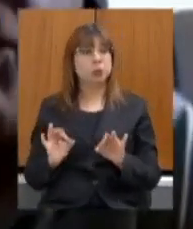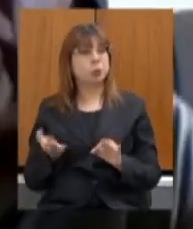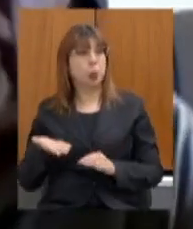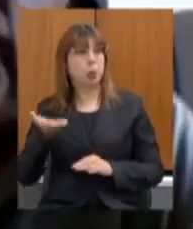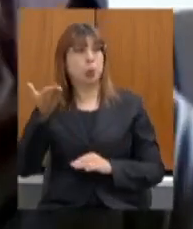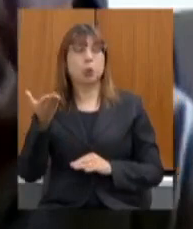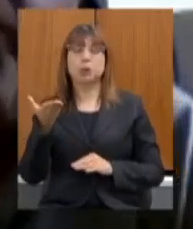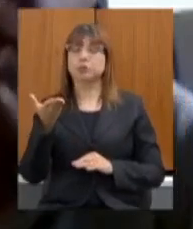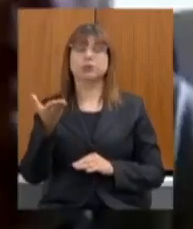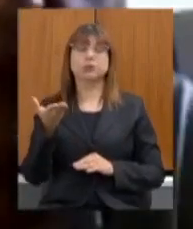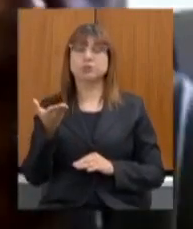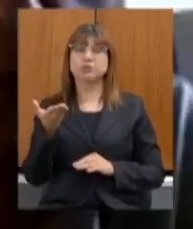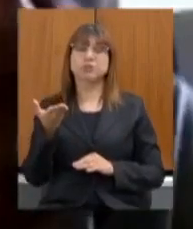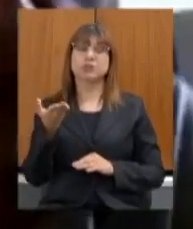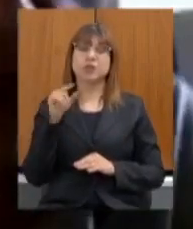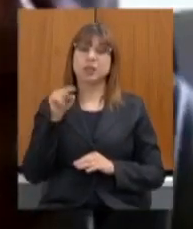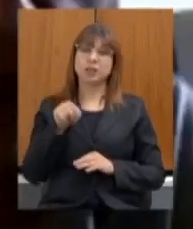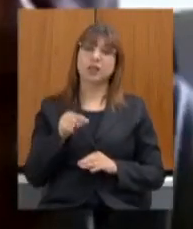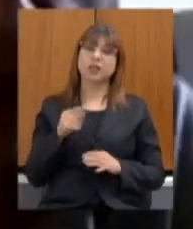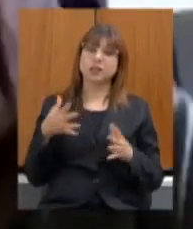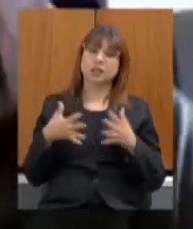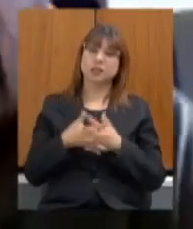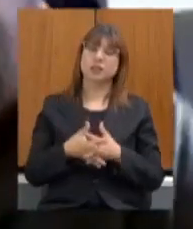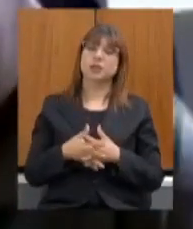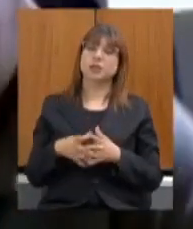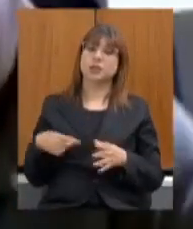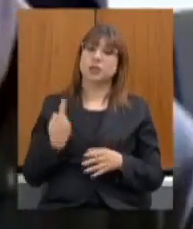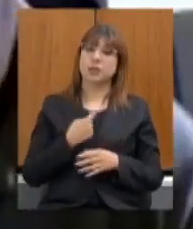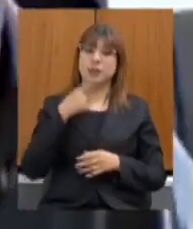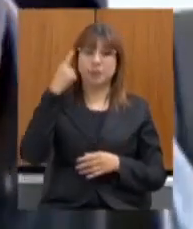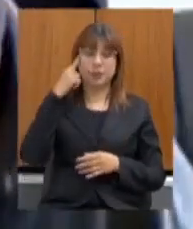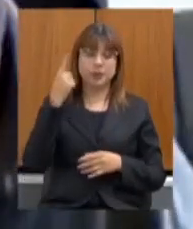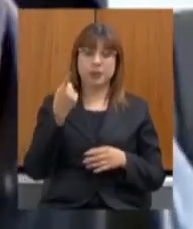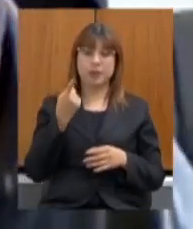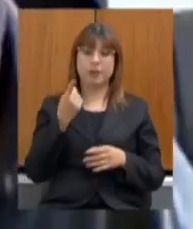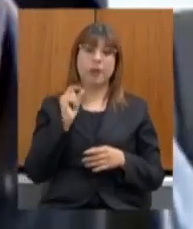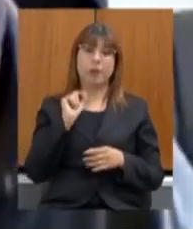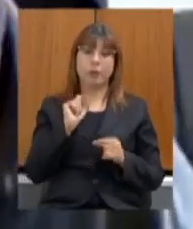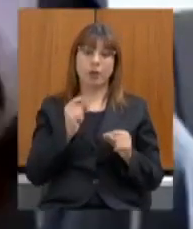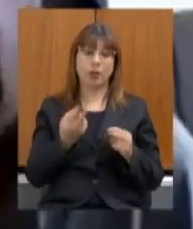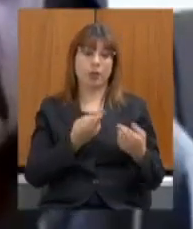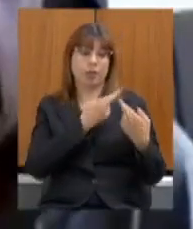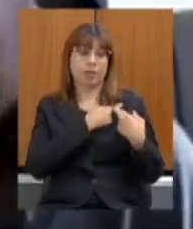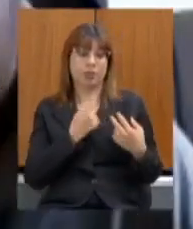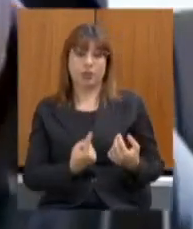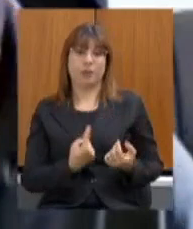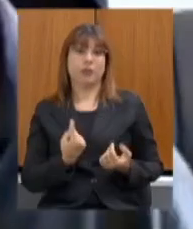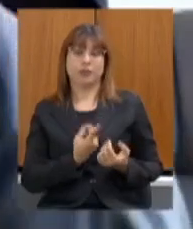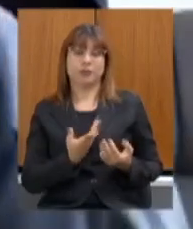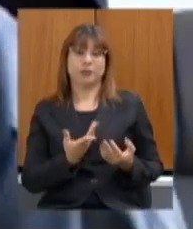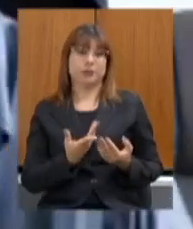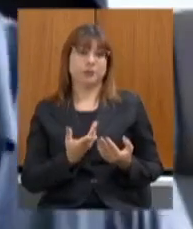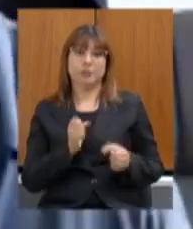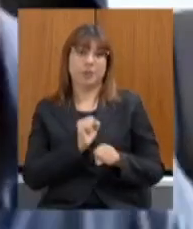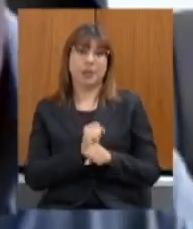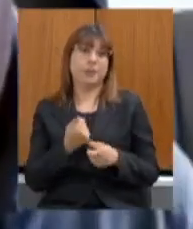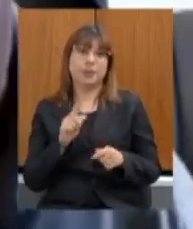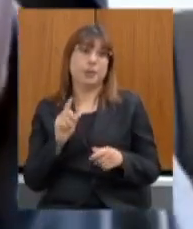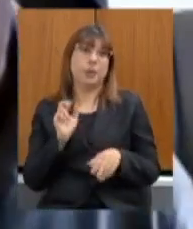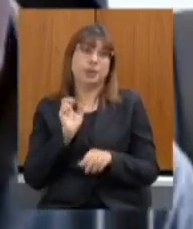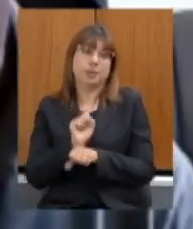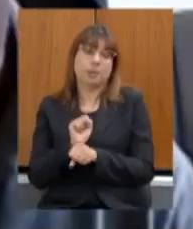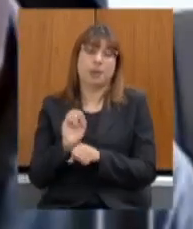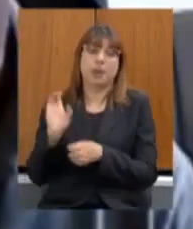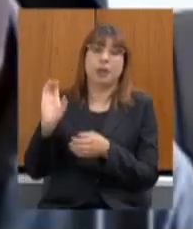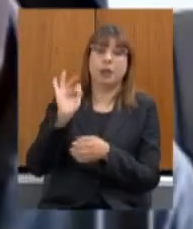isso serve para aplacar a nossa consciência e para não fazer a nossa parte. Nós temos que fazer a nossa parte. Eu tenho 150 anos,